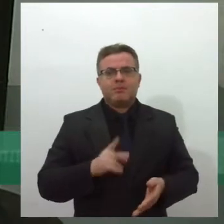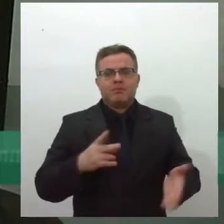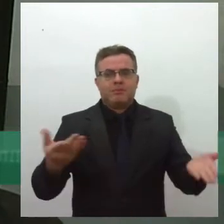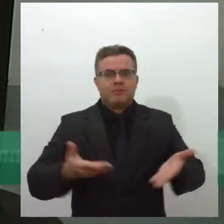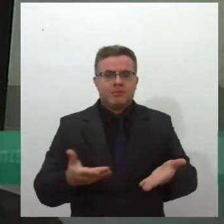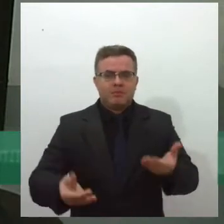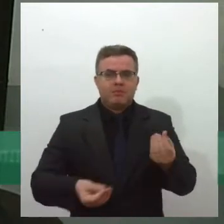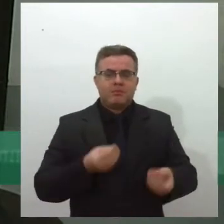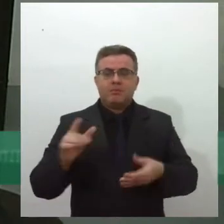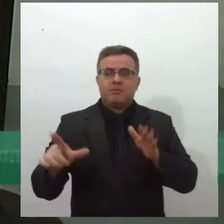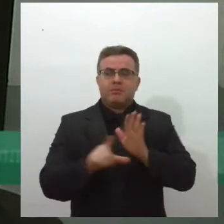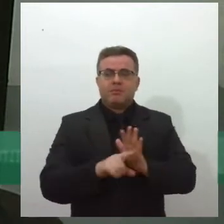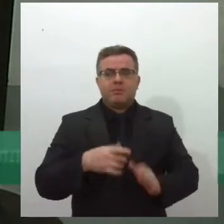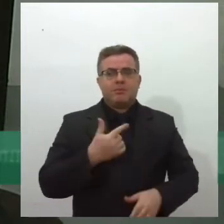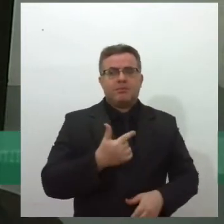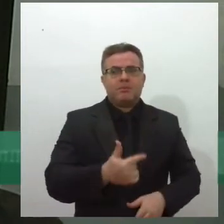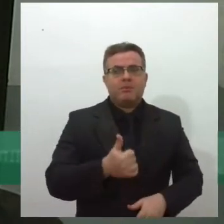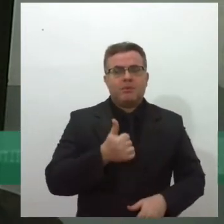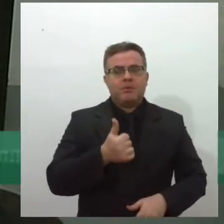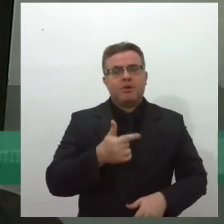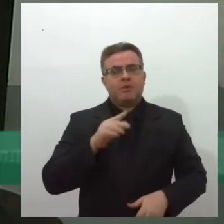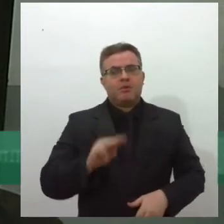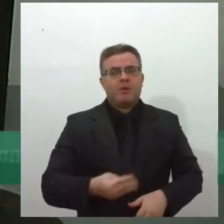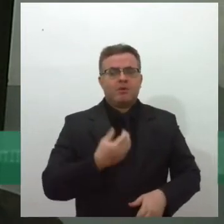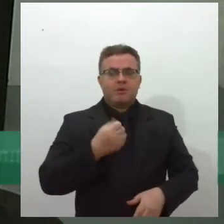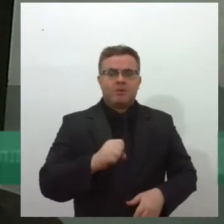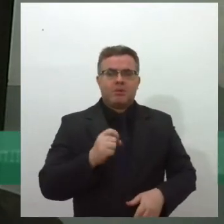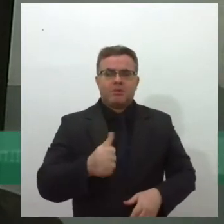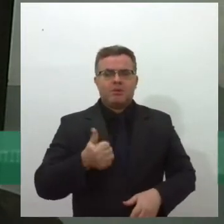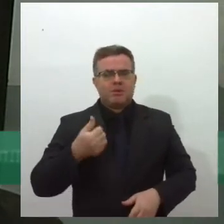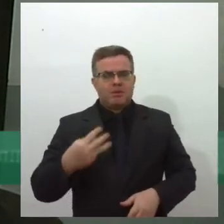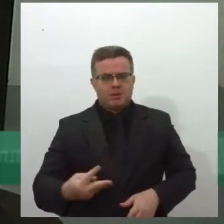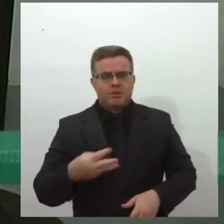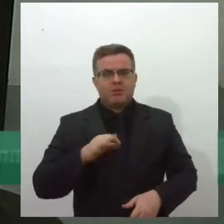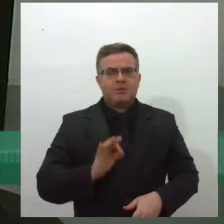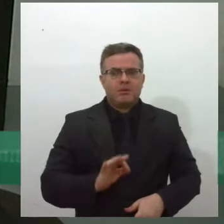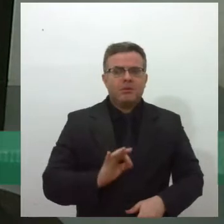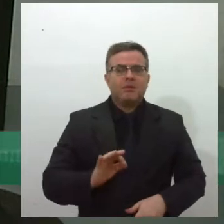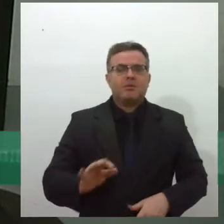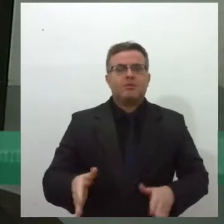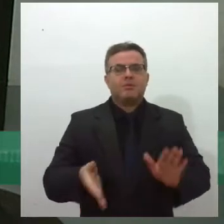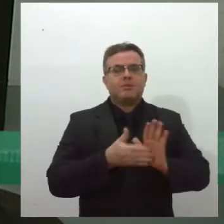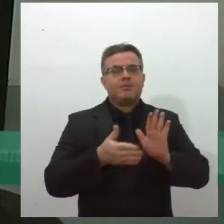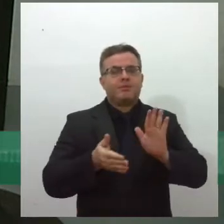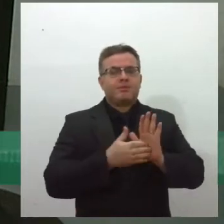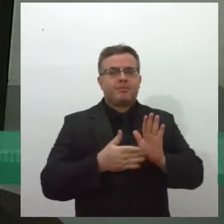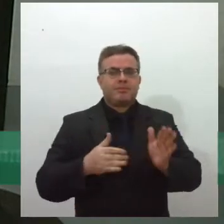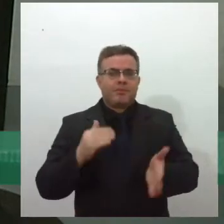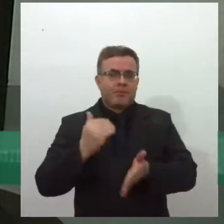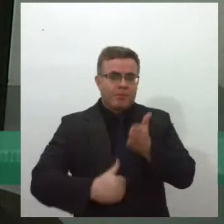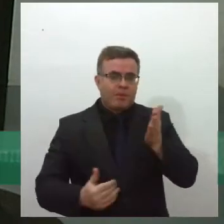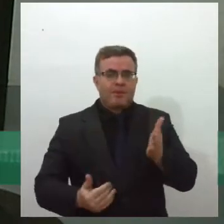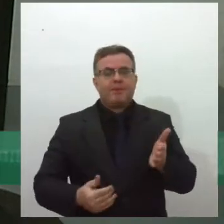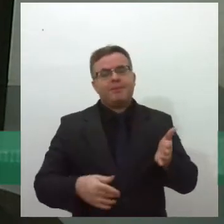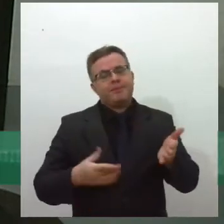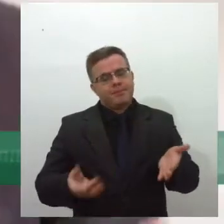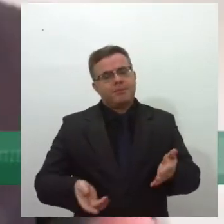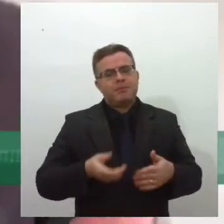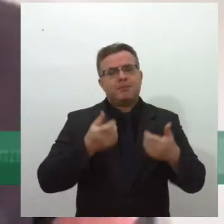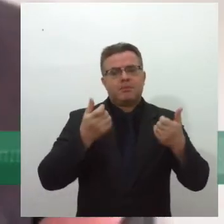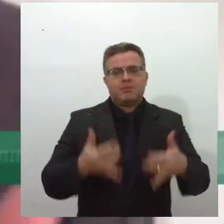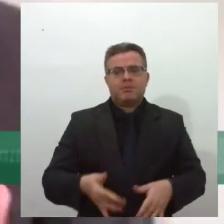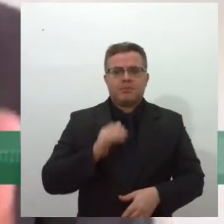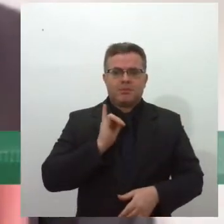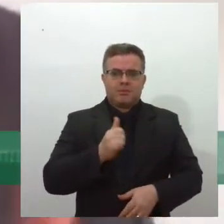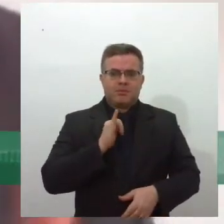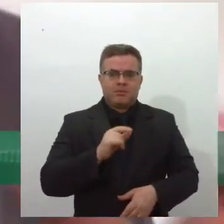seara da Lei 8.213, que lá no seu artigo 26 e 27 prevê uma isenção de carência. Eu vou citar rapidamente o que é